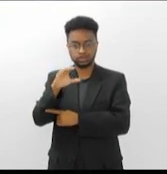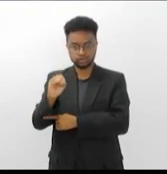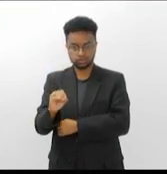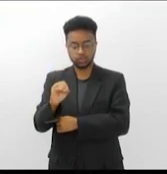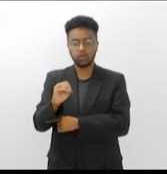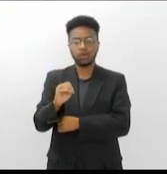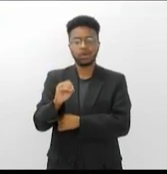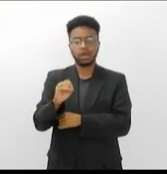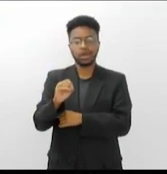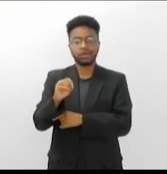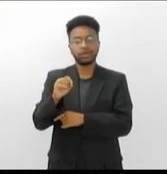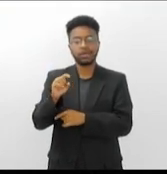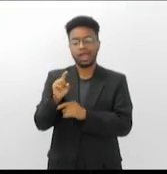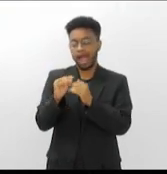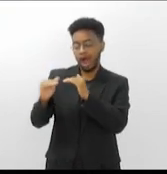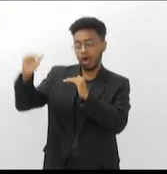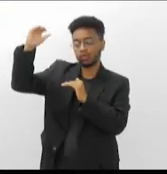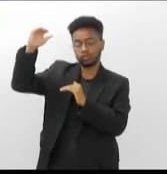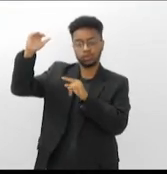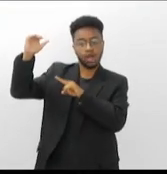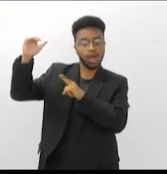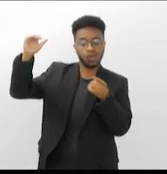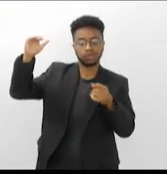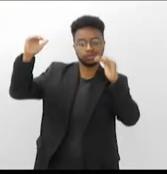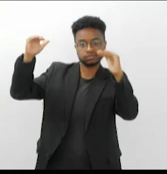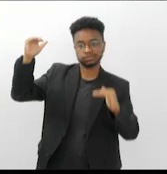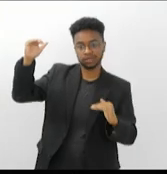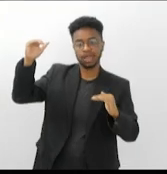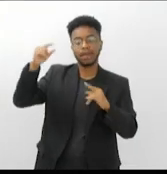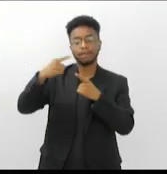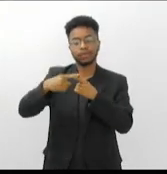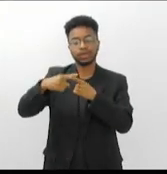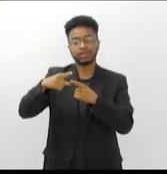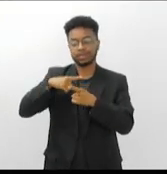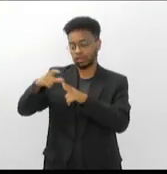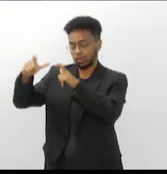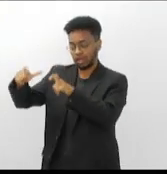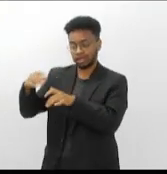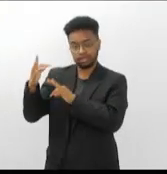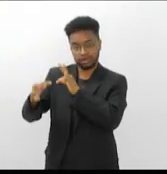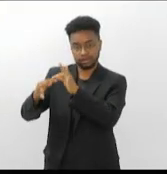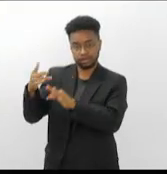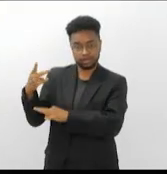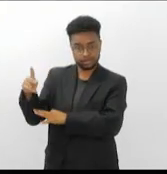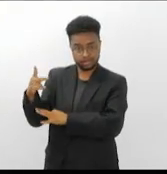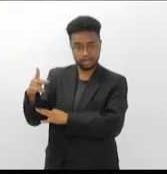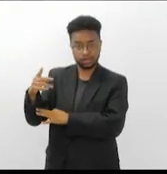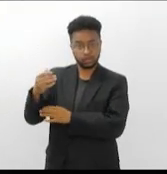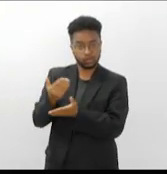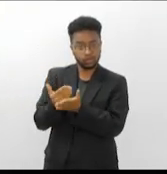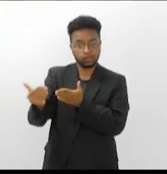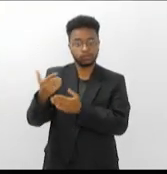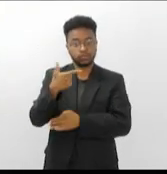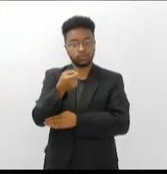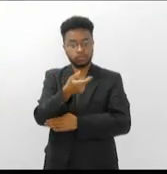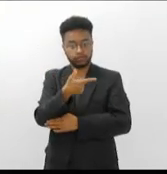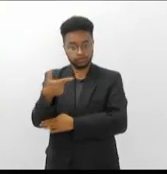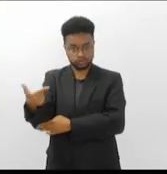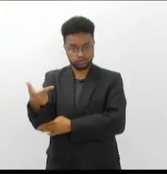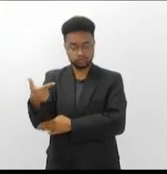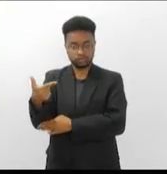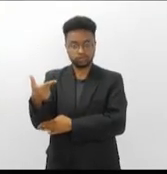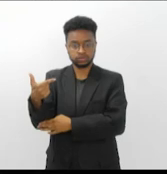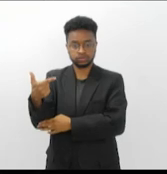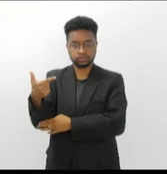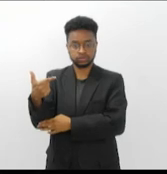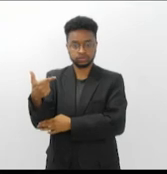de baixo. Que a água sai da estação de tratamento de água deles, inaugurada em 2022,